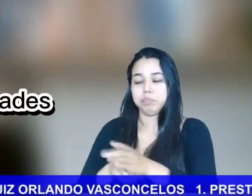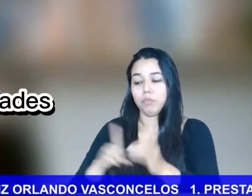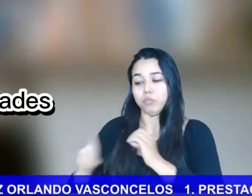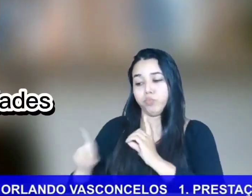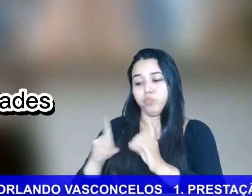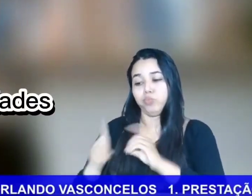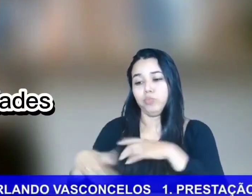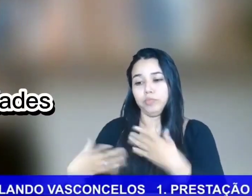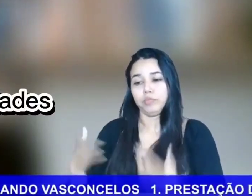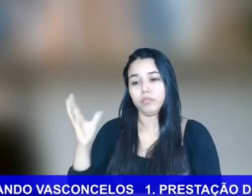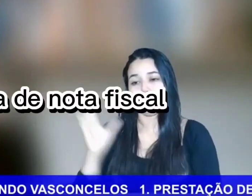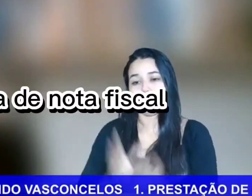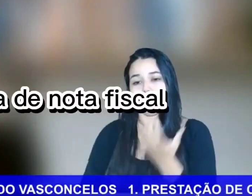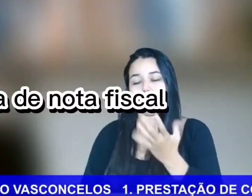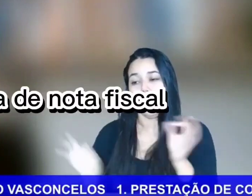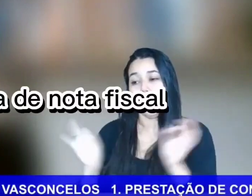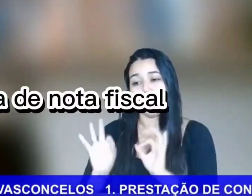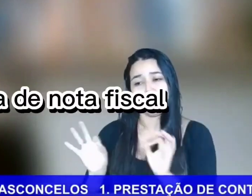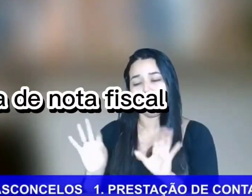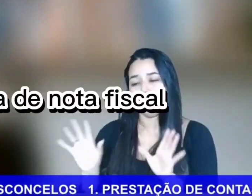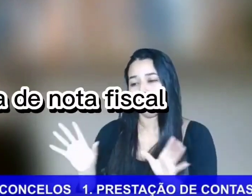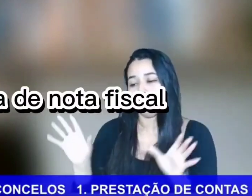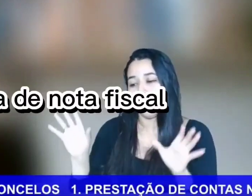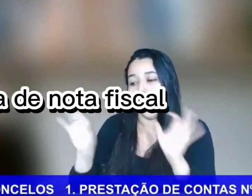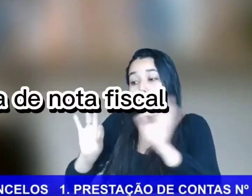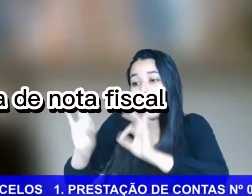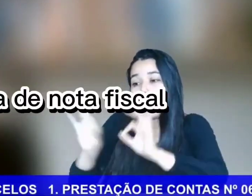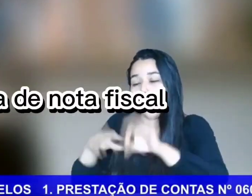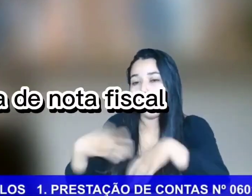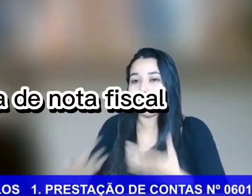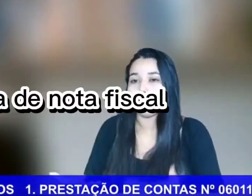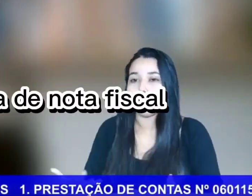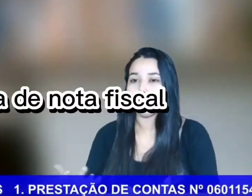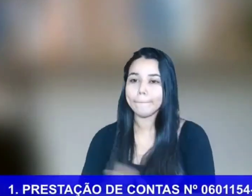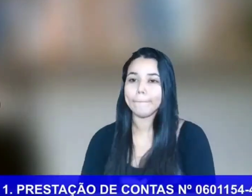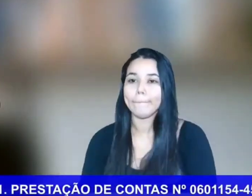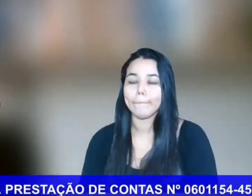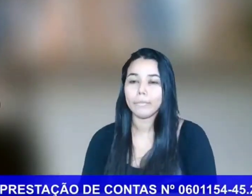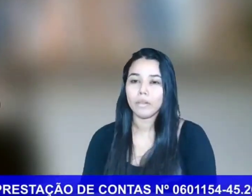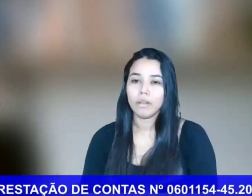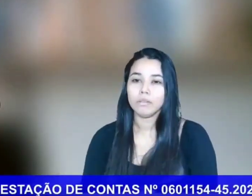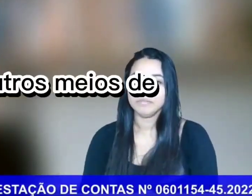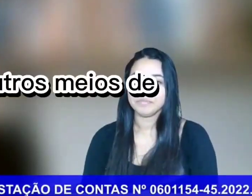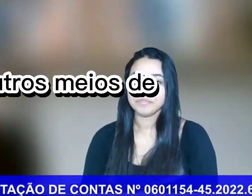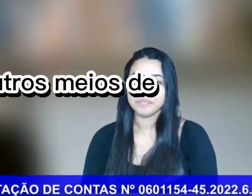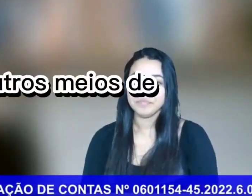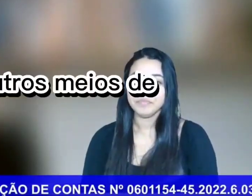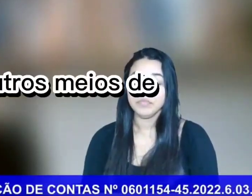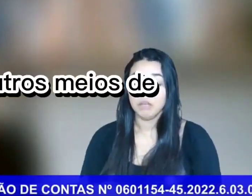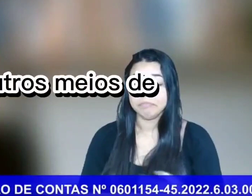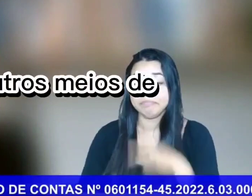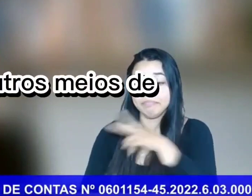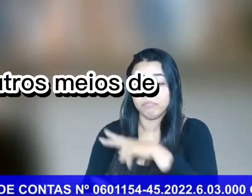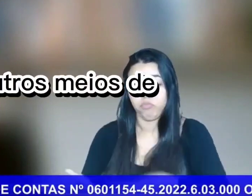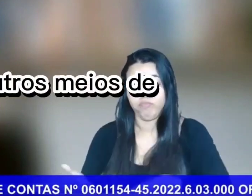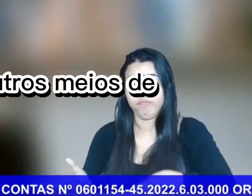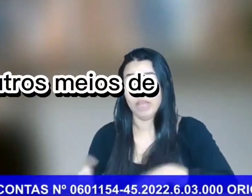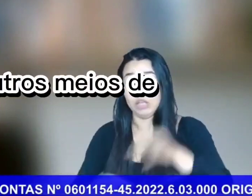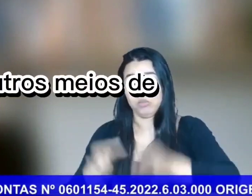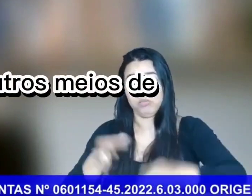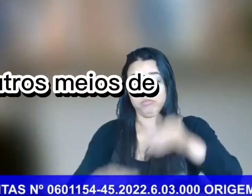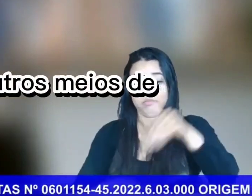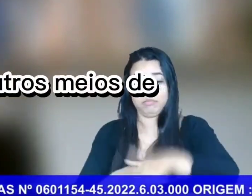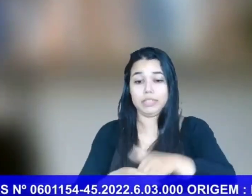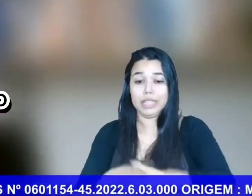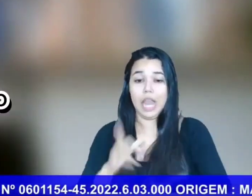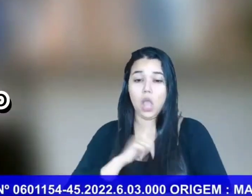foram meras formalidades, a partir da exigência equivocada de nota fiscal, quando é evidente que a Justiça Eleitoral admite outros meios